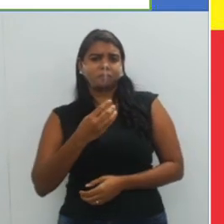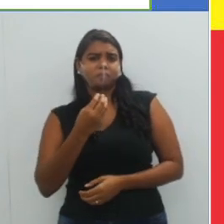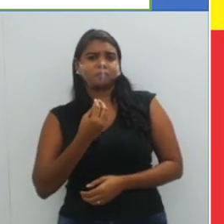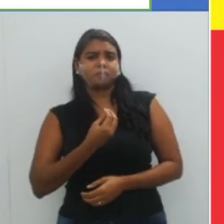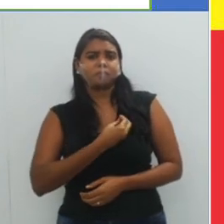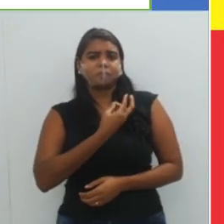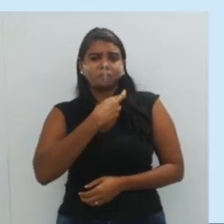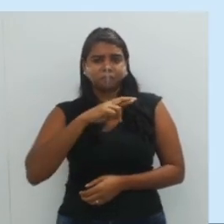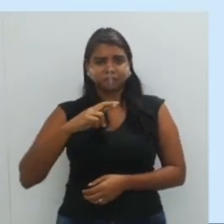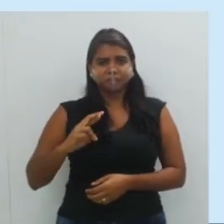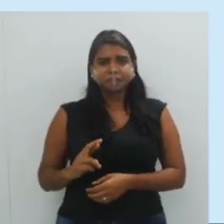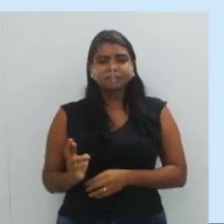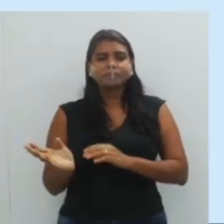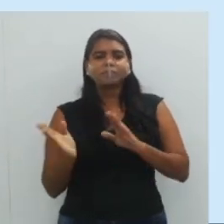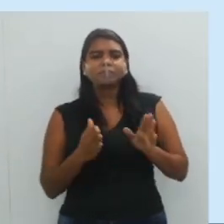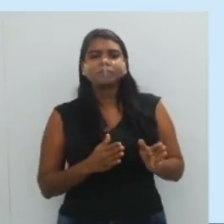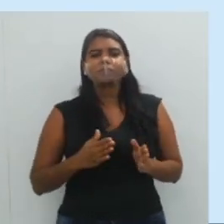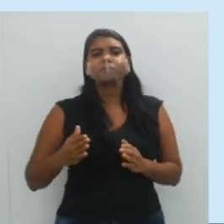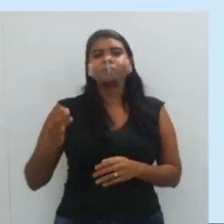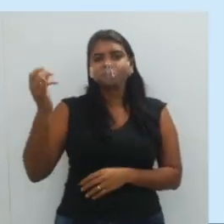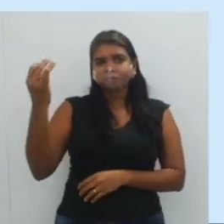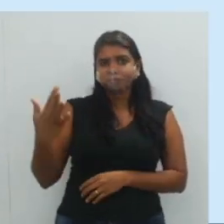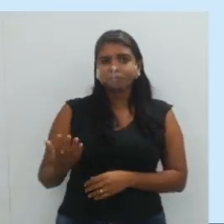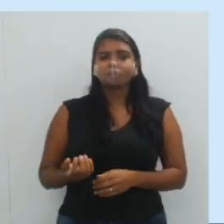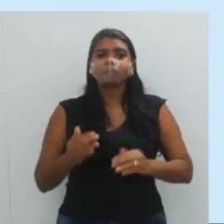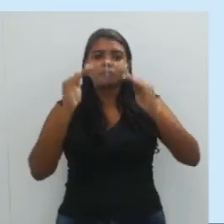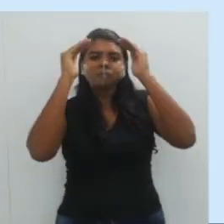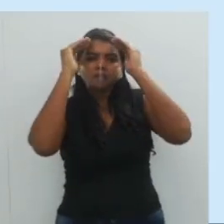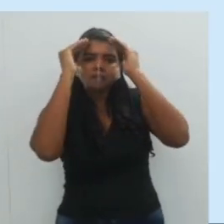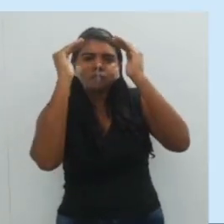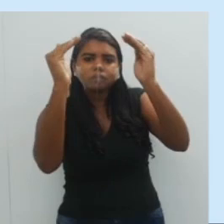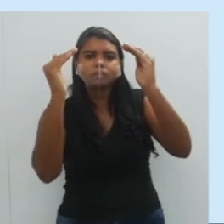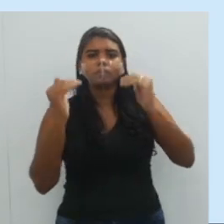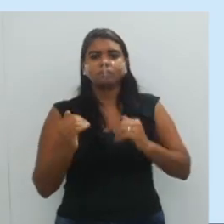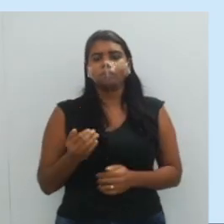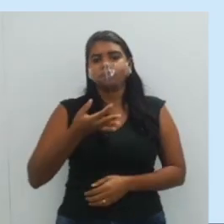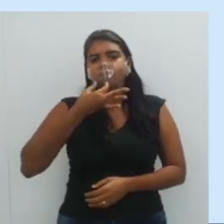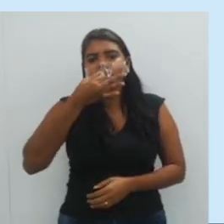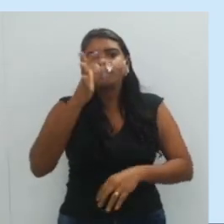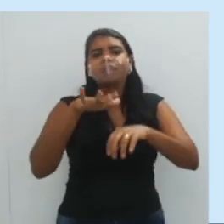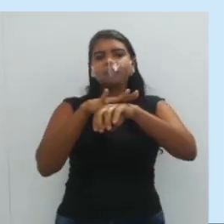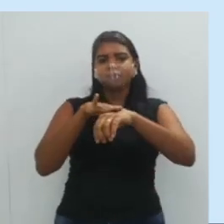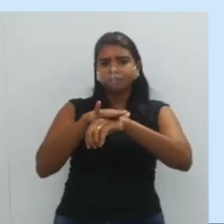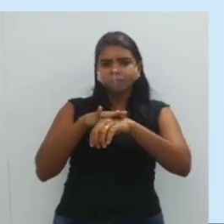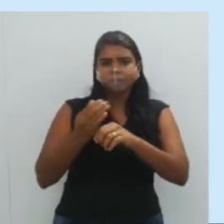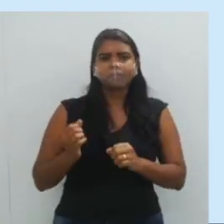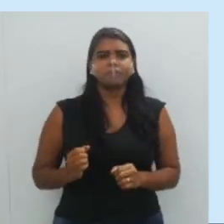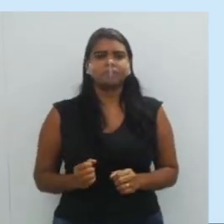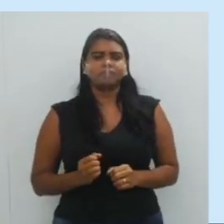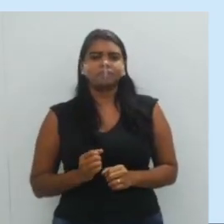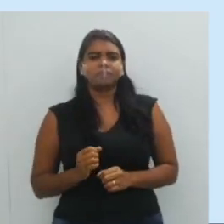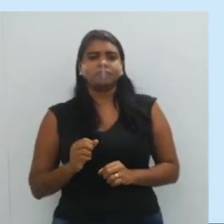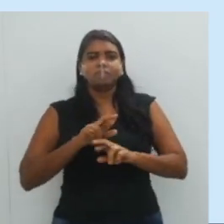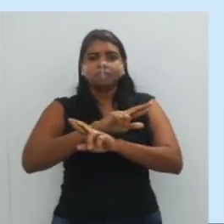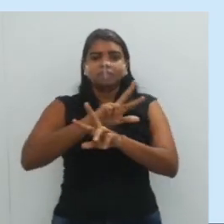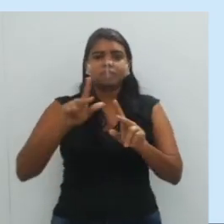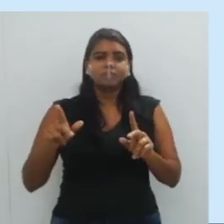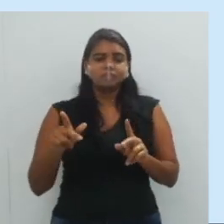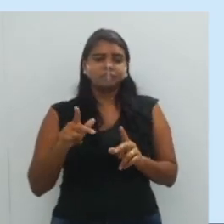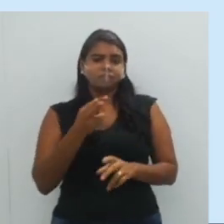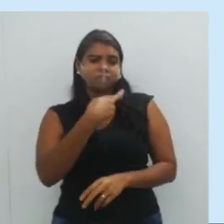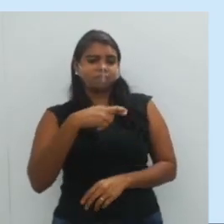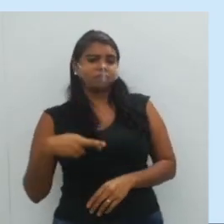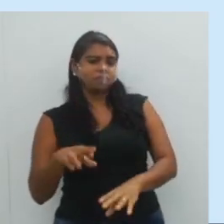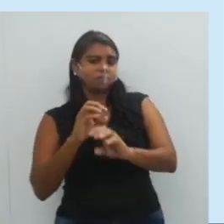uma vez eu bato justamente as palavras respeito, diálogo, pluralidade. Então é um